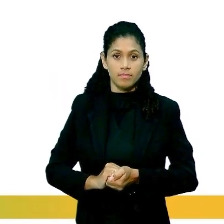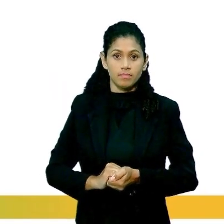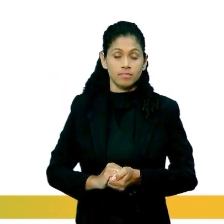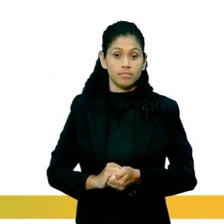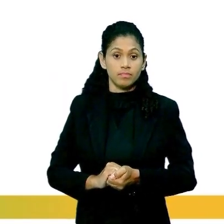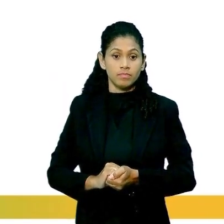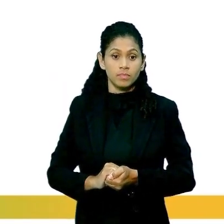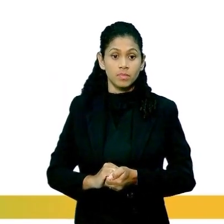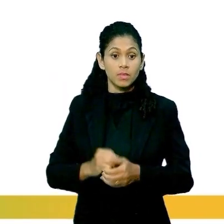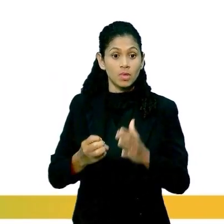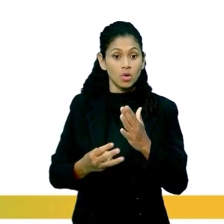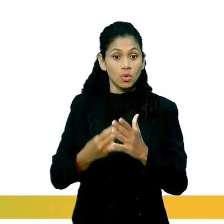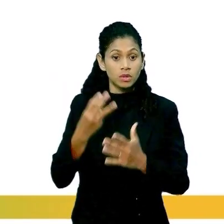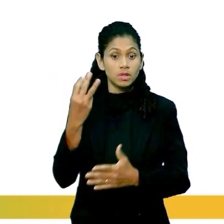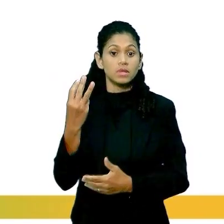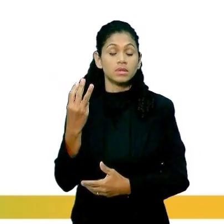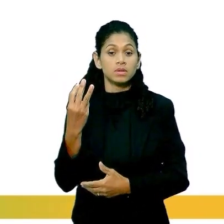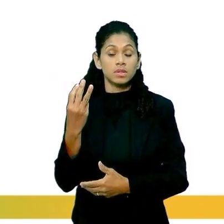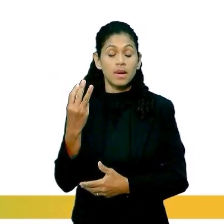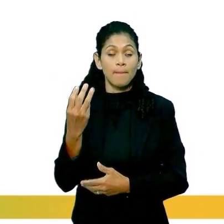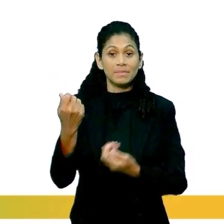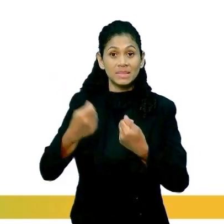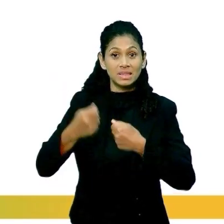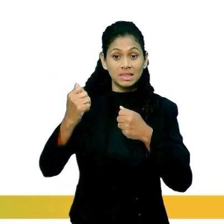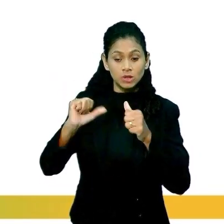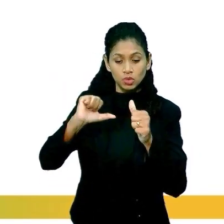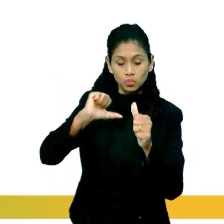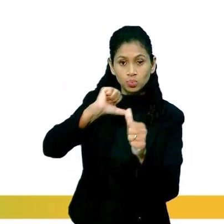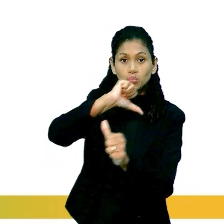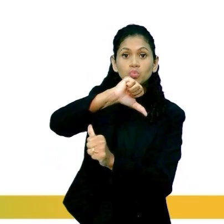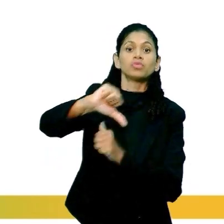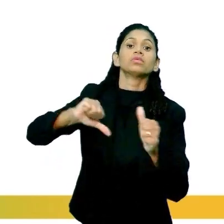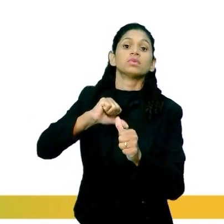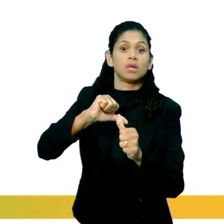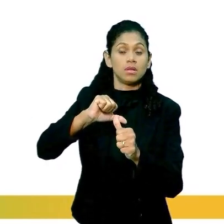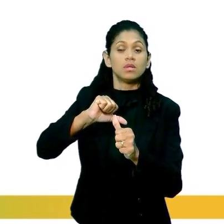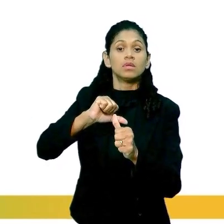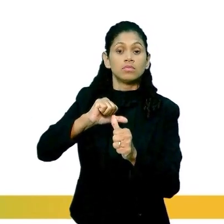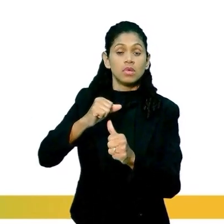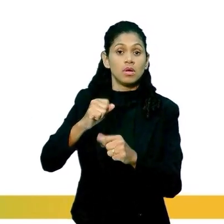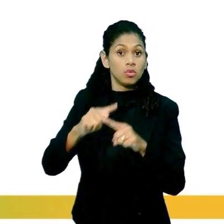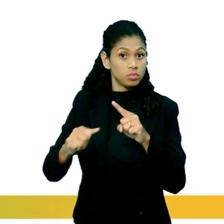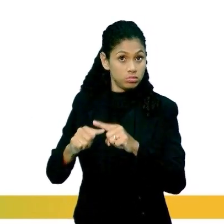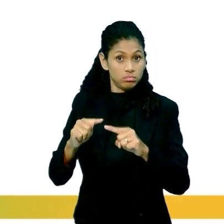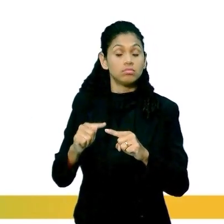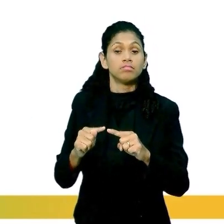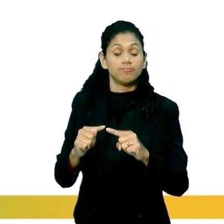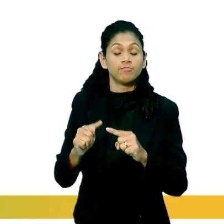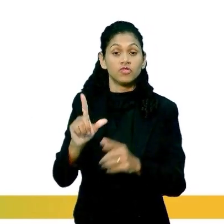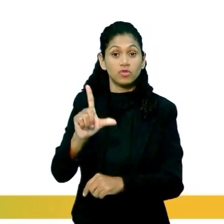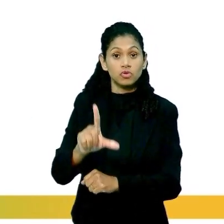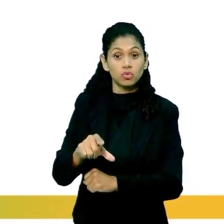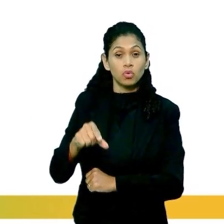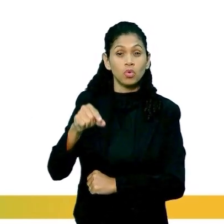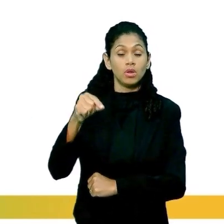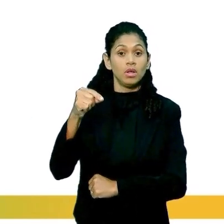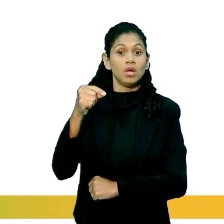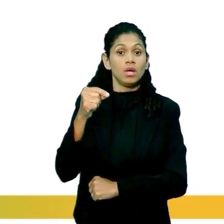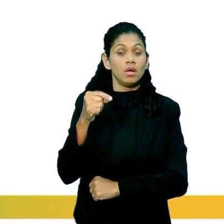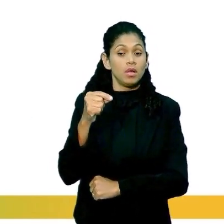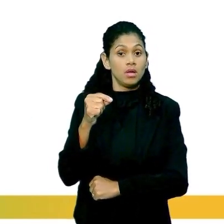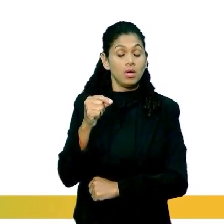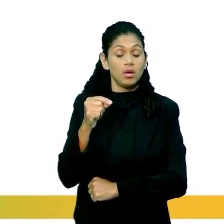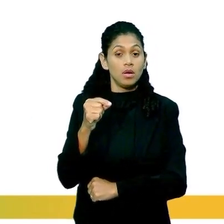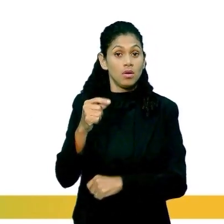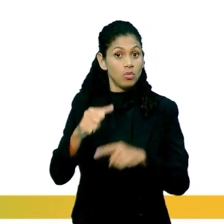Então, o terceiro passo, eu tenho que trocar esses elementos. Então, eu vou escolher o elemento que aparece uma única vez no